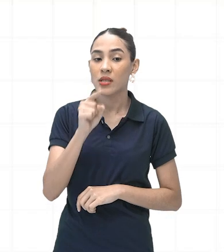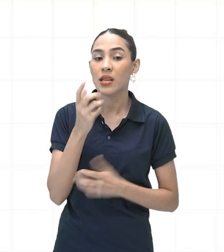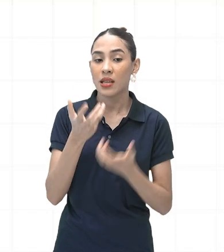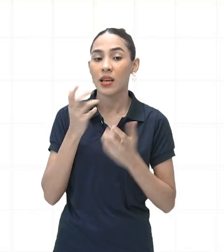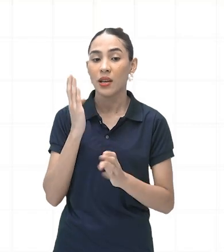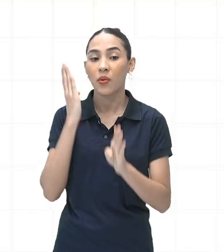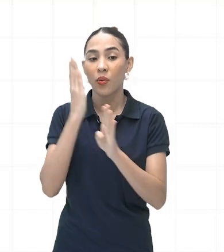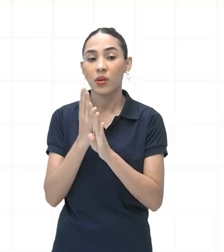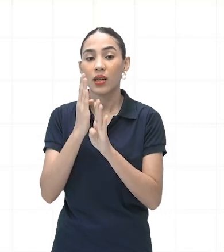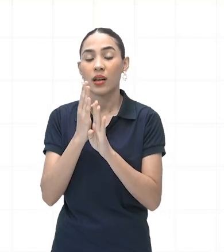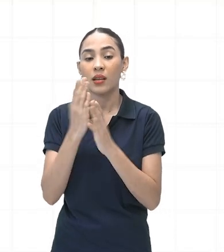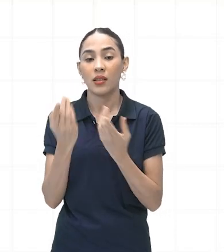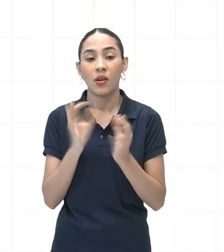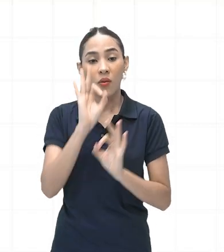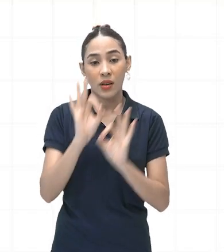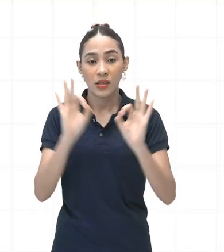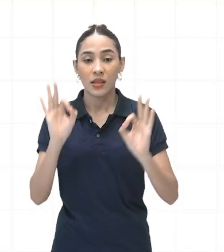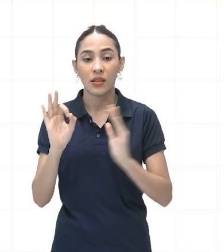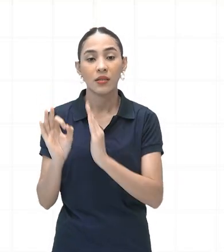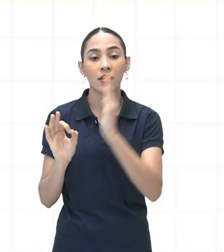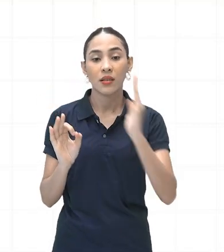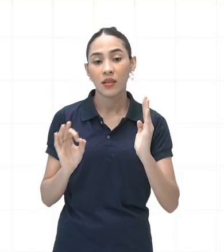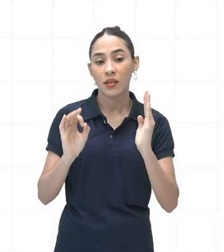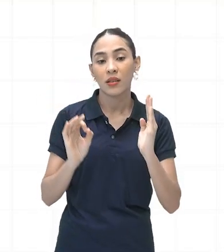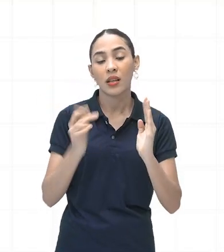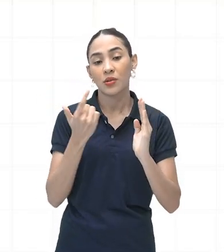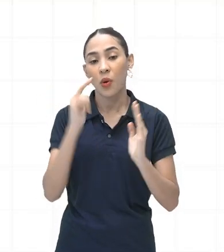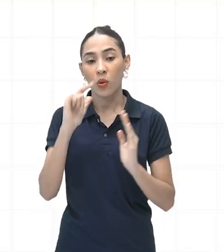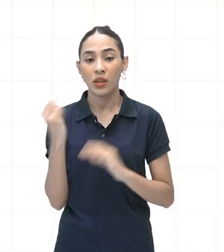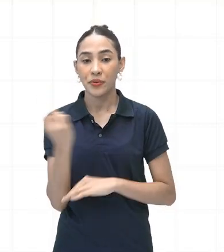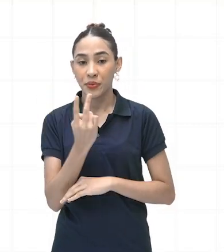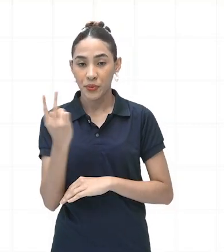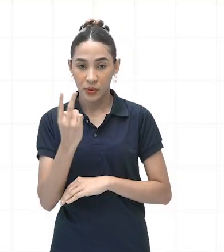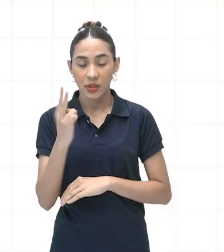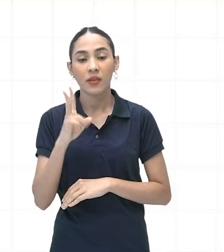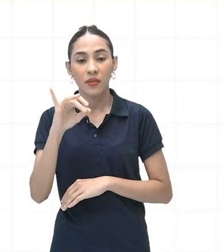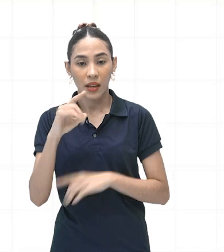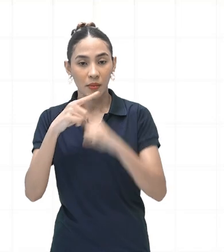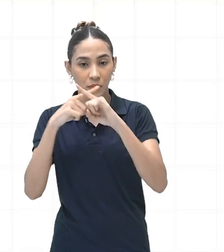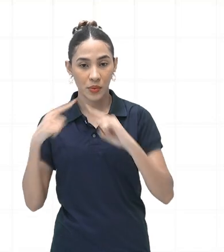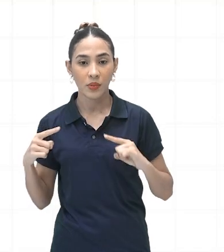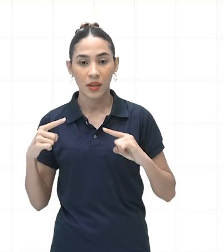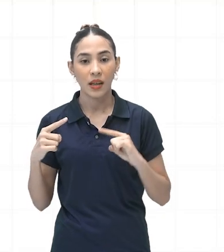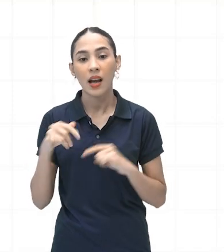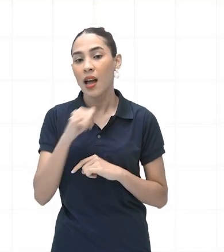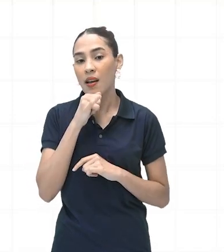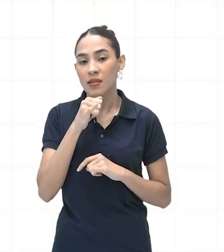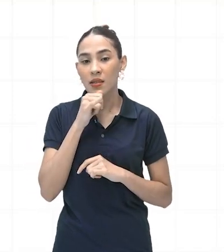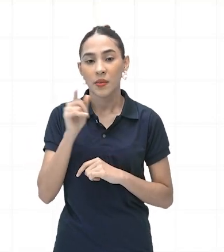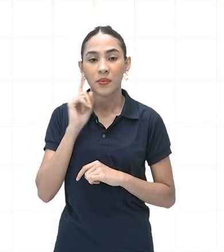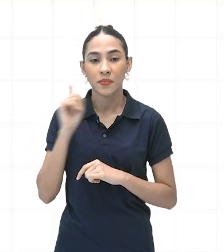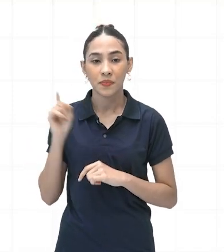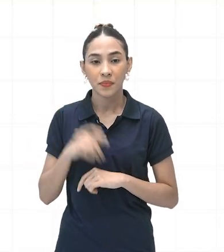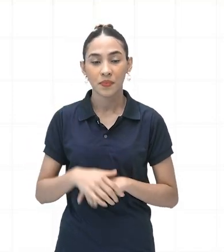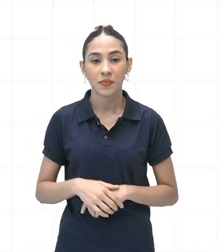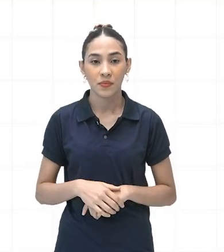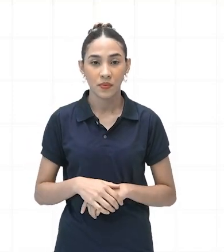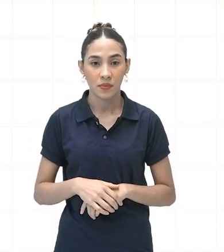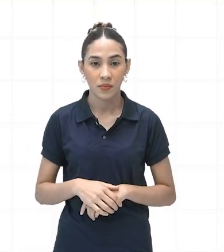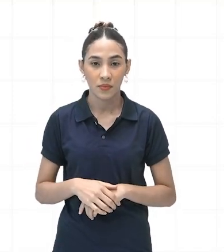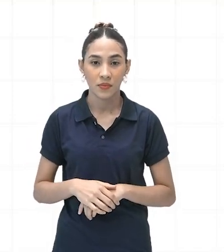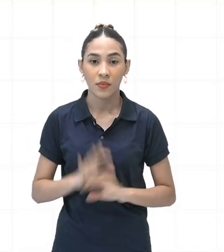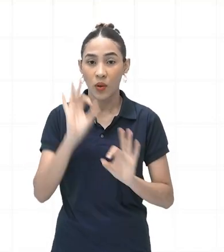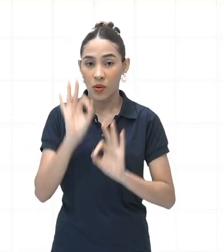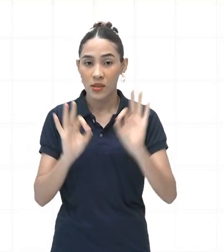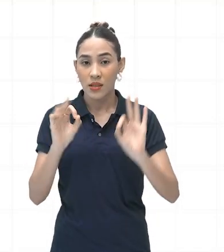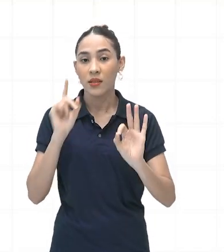de um lado da igualdade e as outras duas razões nós vamos multiplicar. Acompanhe comigo. Então, né,